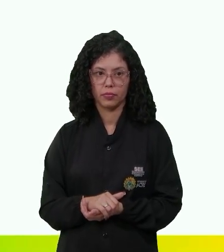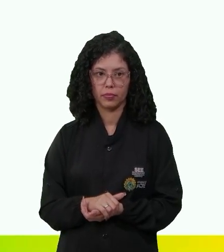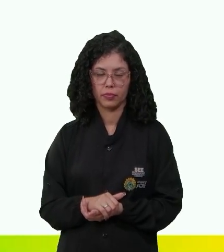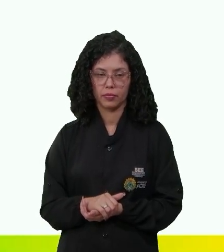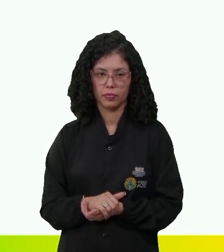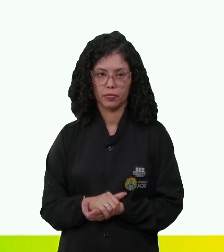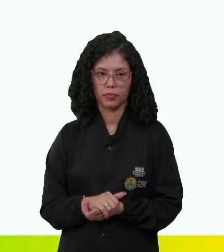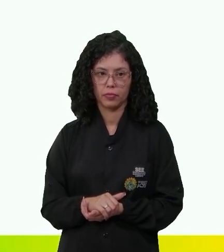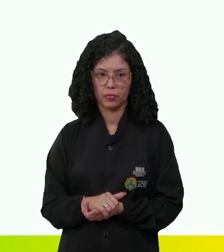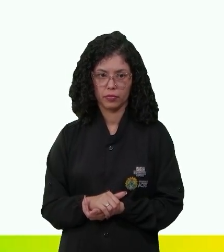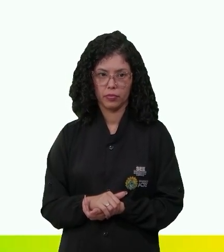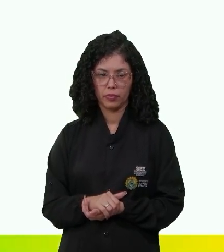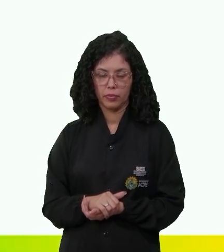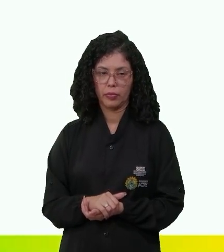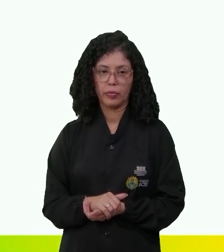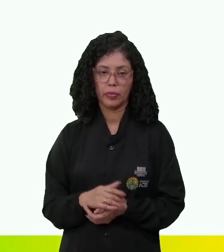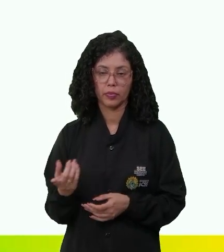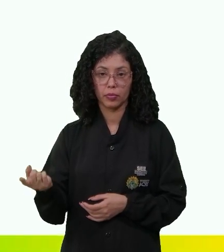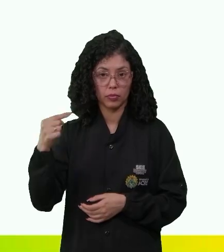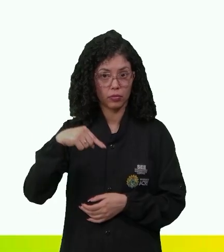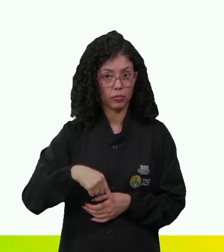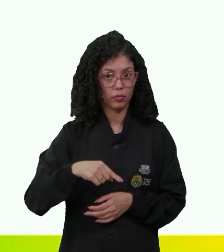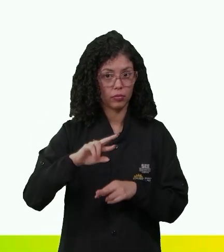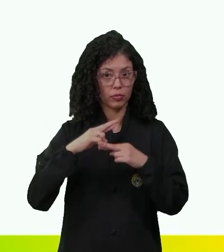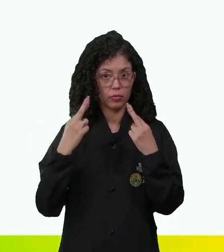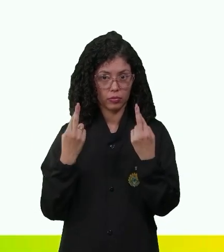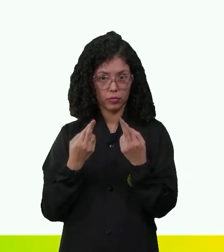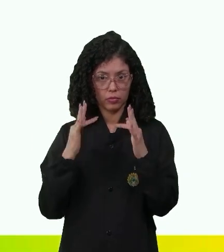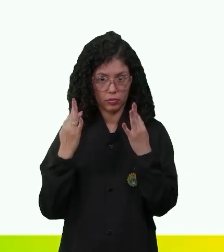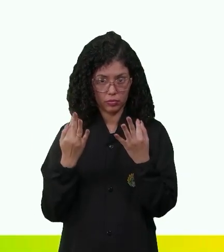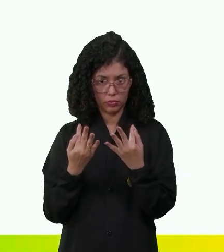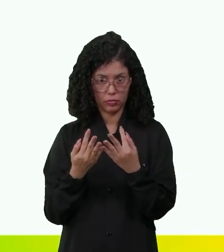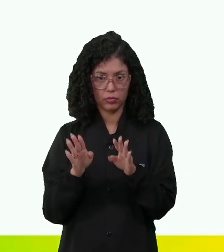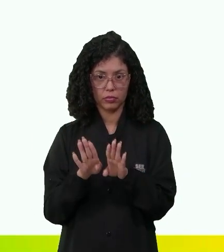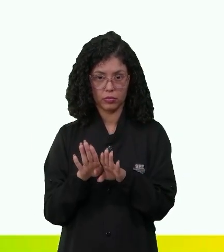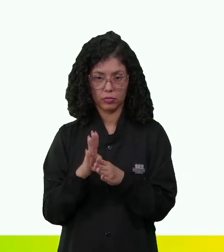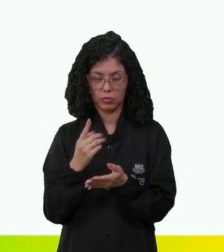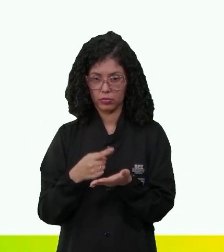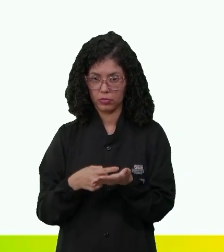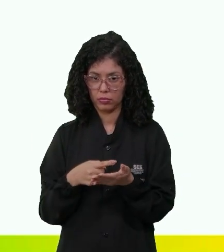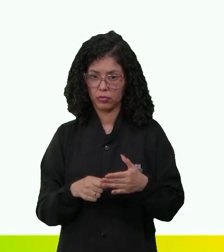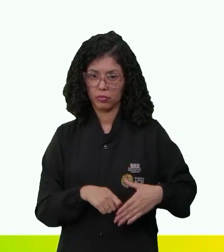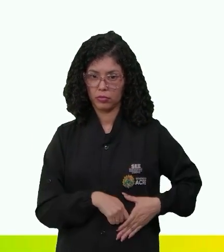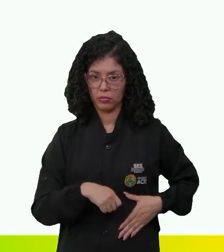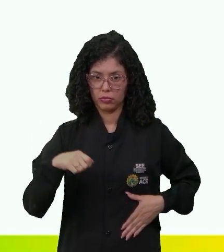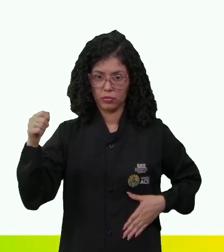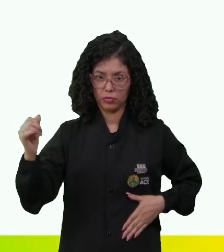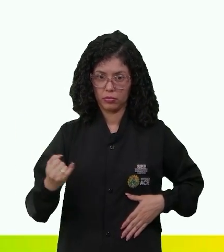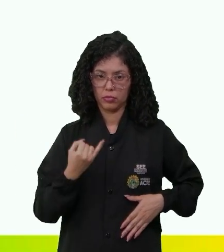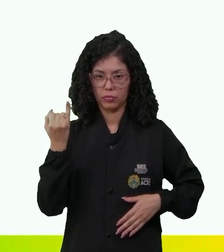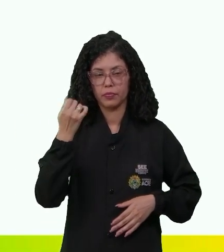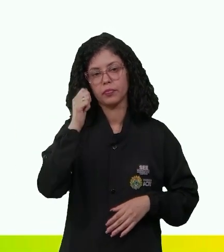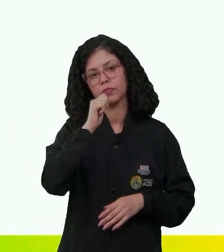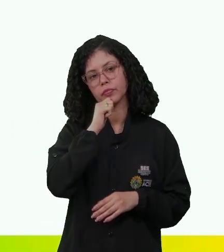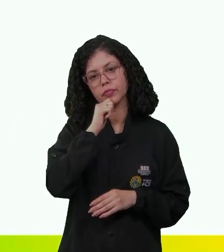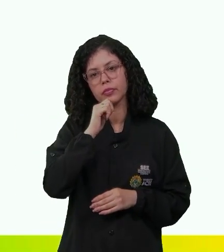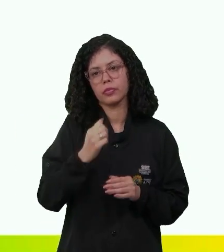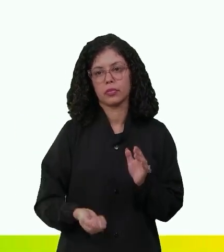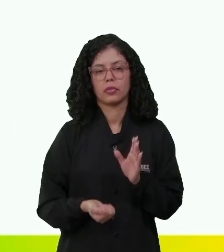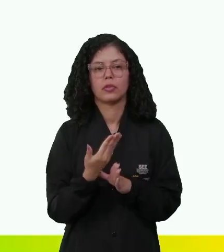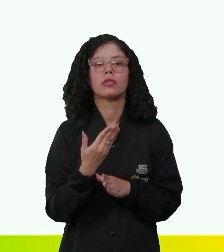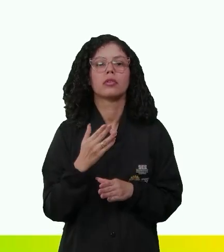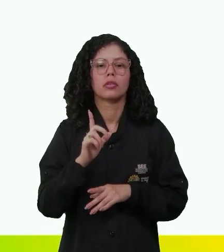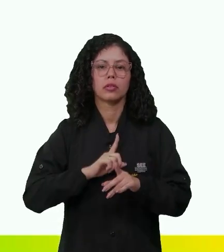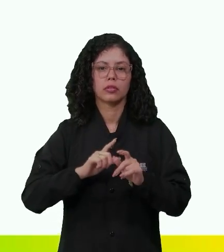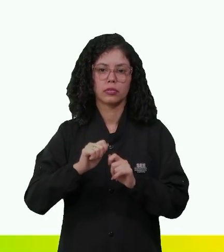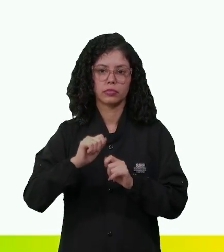essa afirmativa. Tanto a vinda da família real como a independência foram marcos cruciais, importantes na formação do